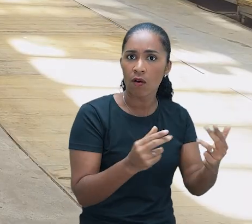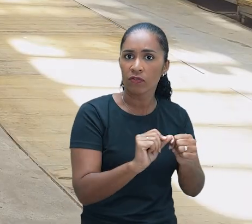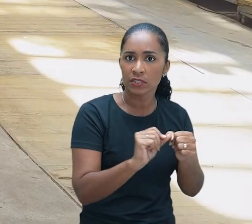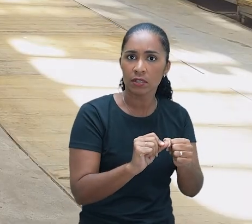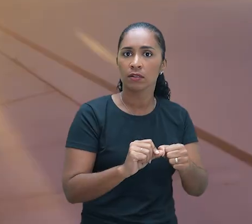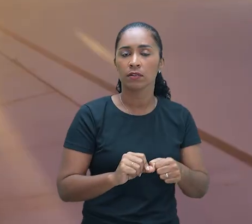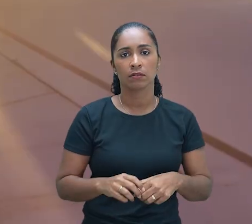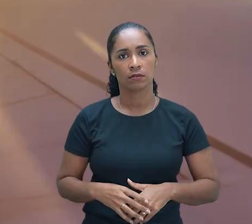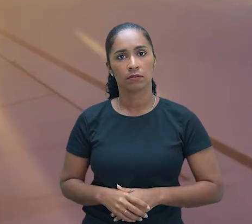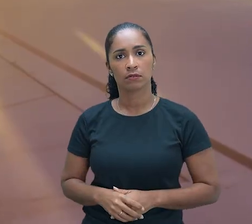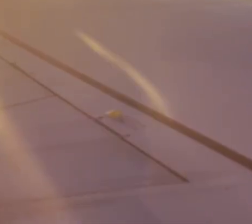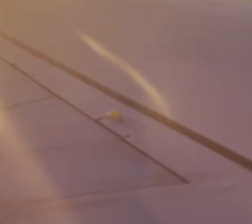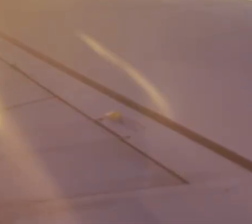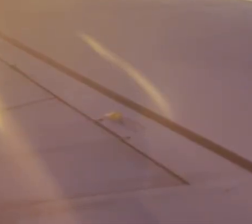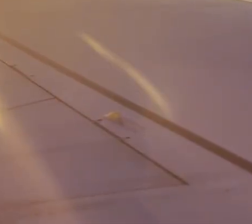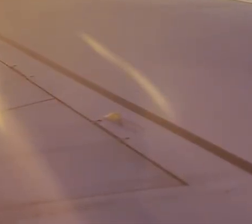agora, sabe?